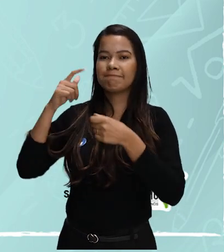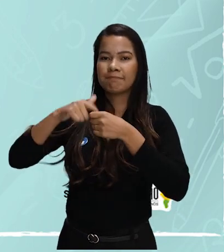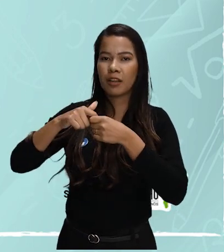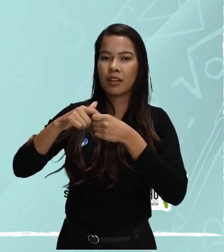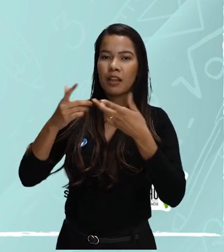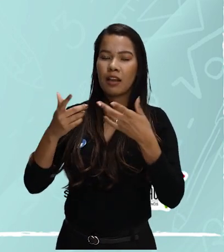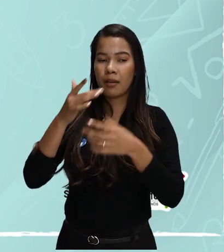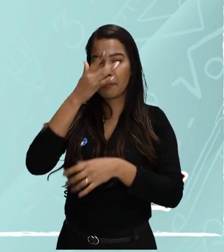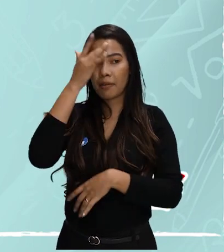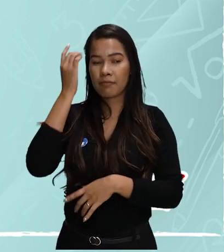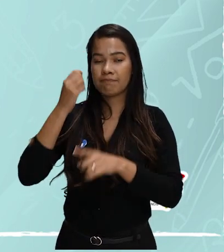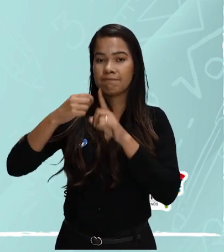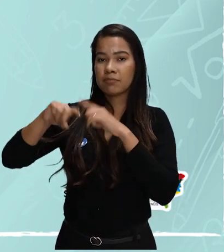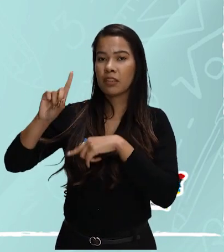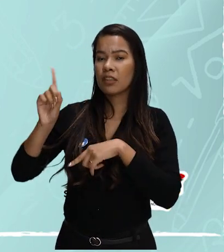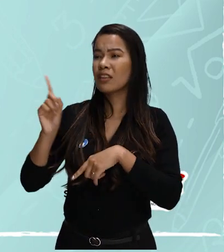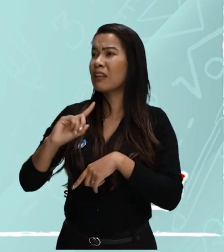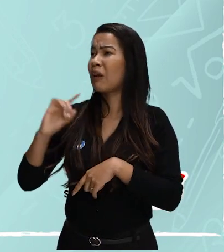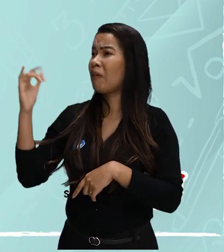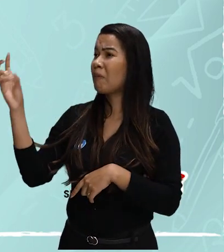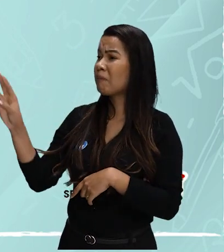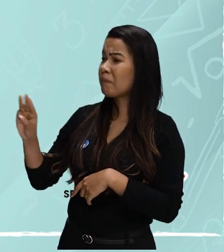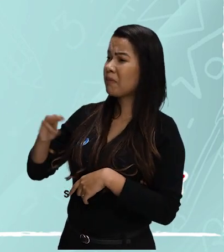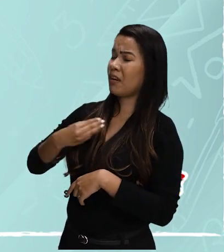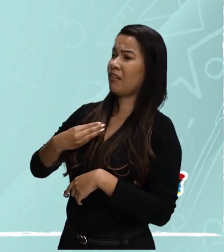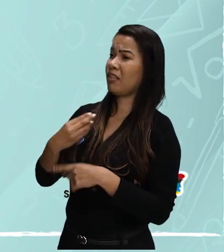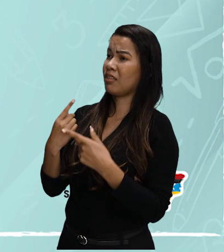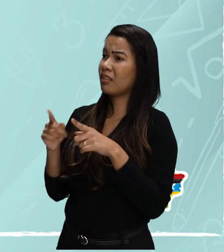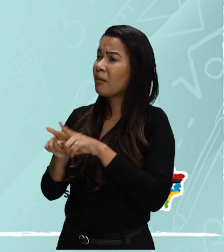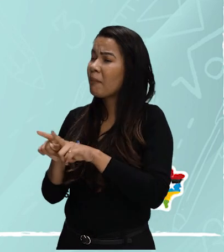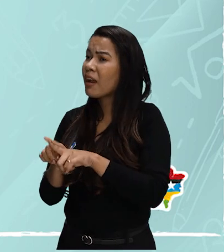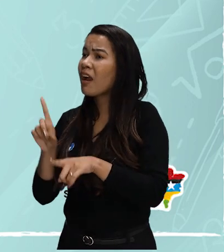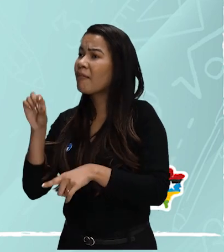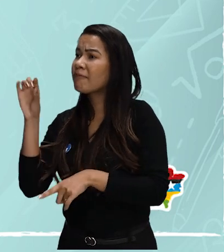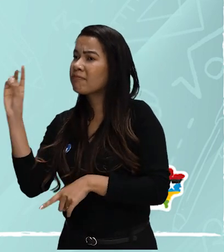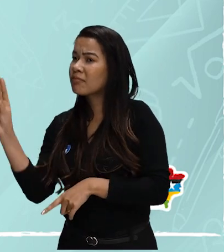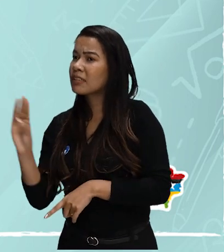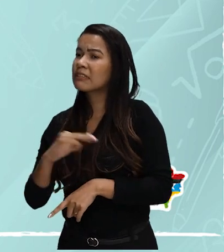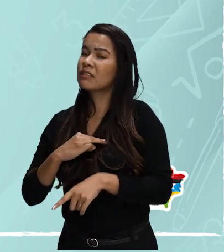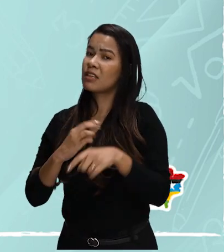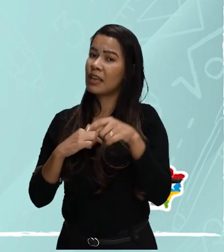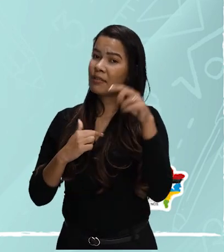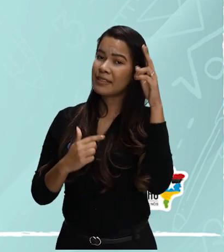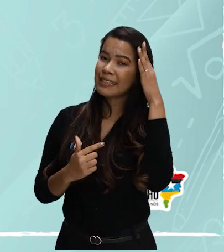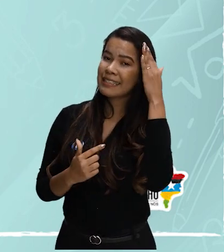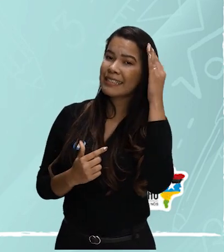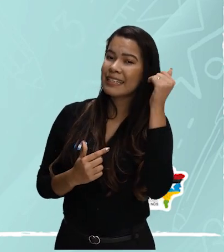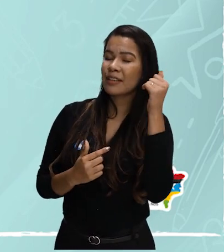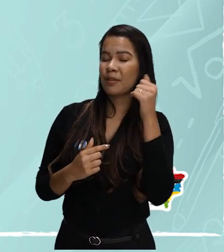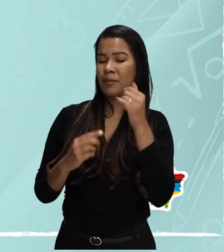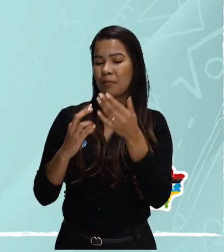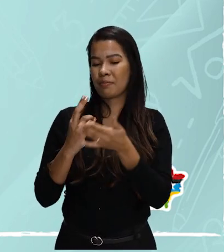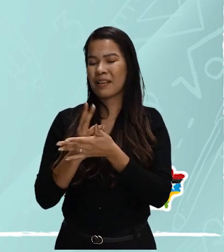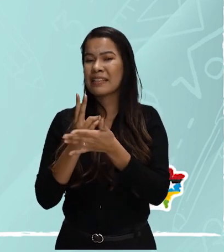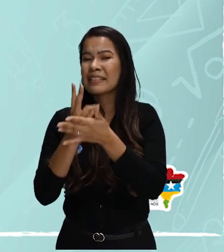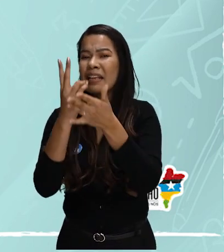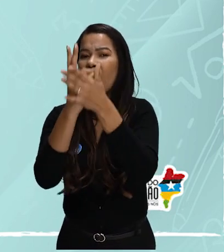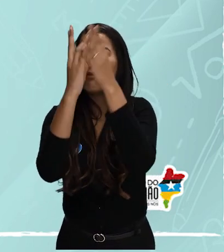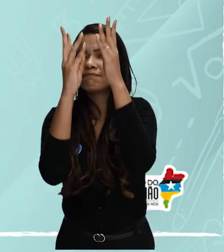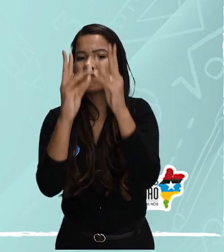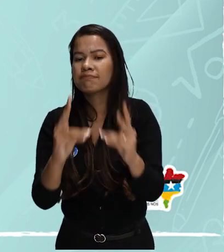embora. Não receber mensagem também é mensagem. Sei que o pra sempre virou pó